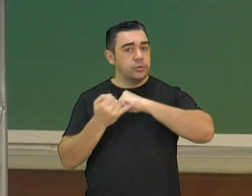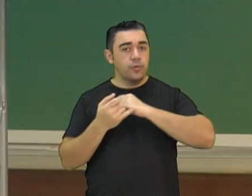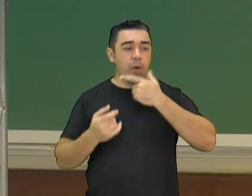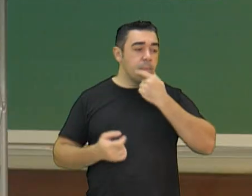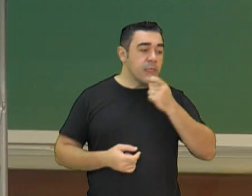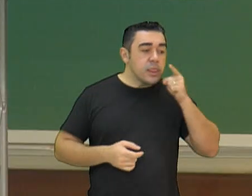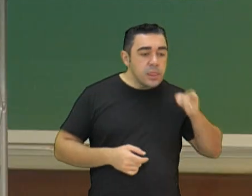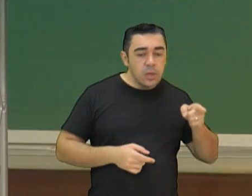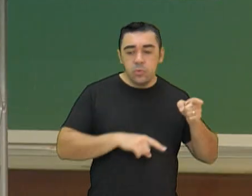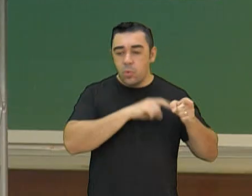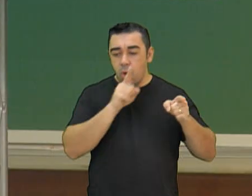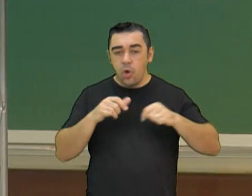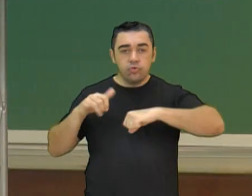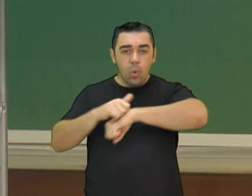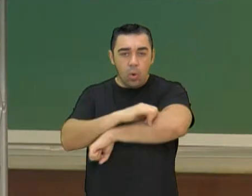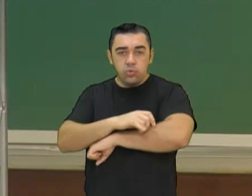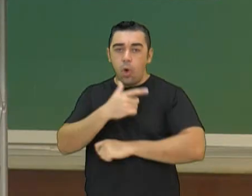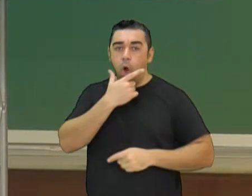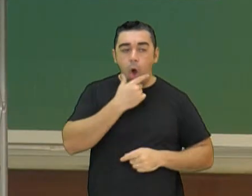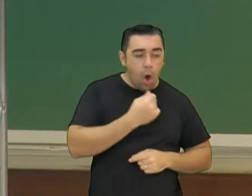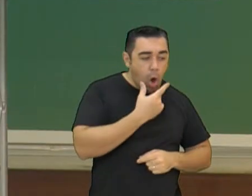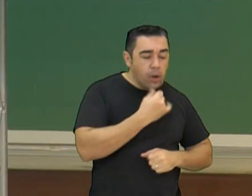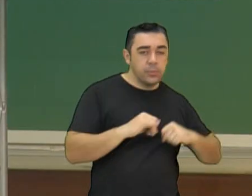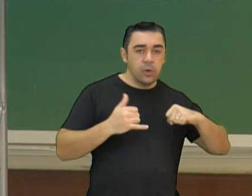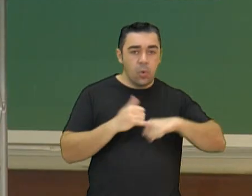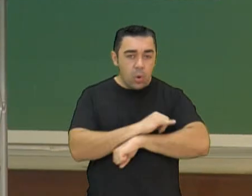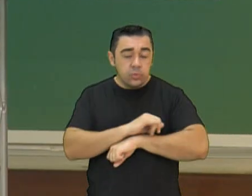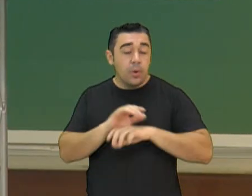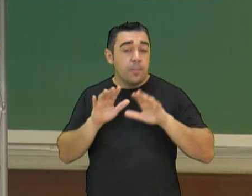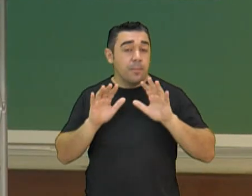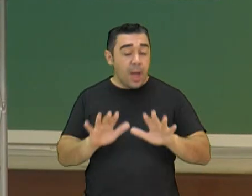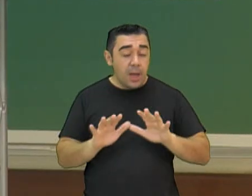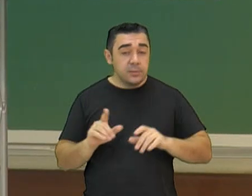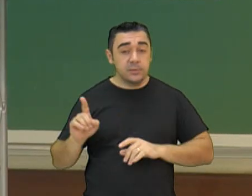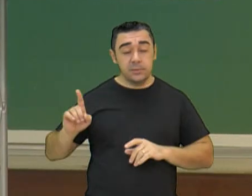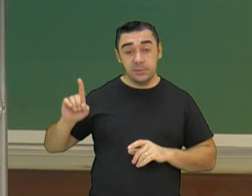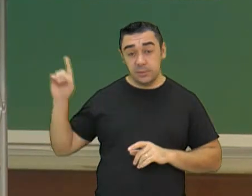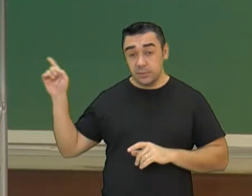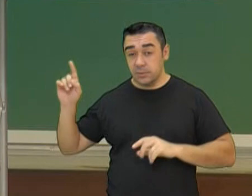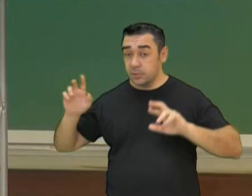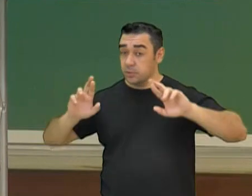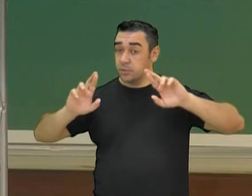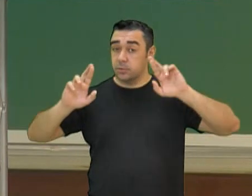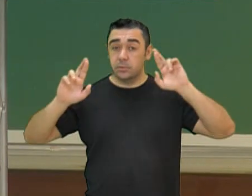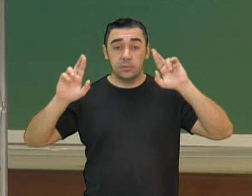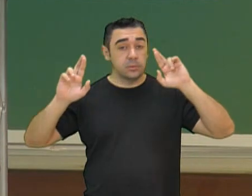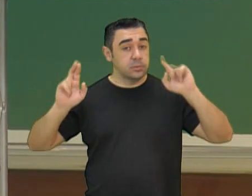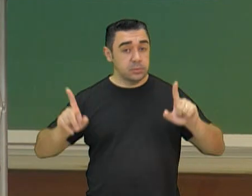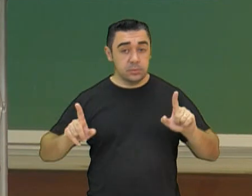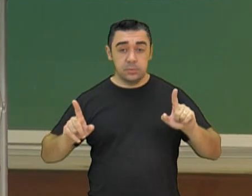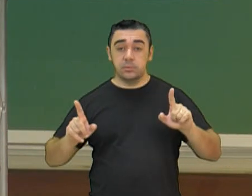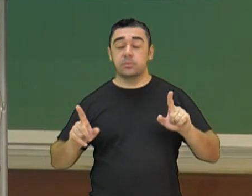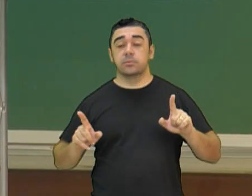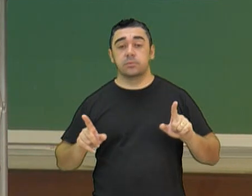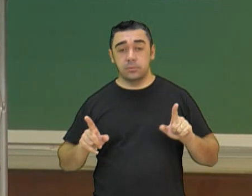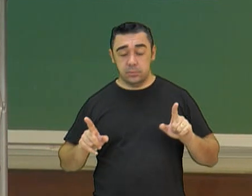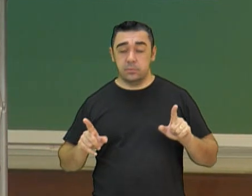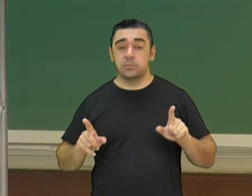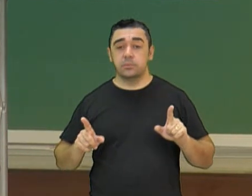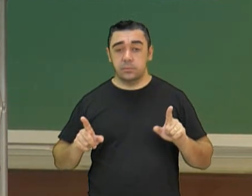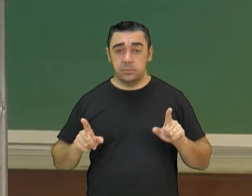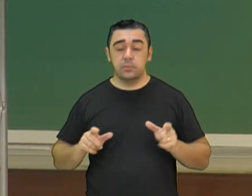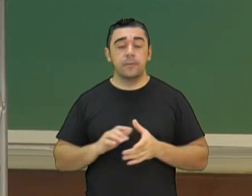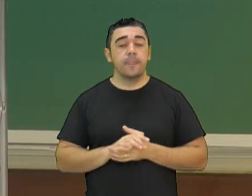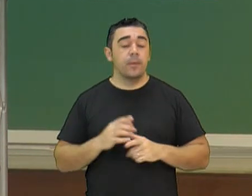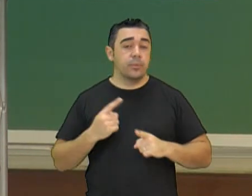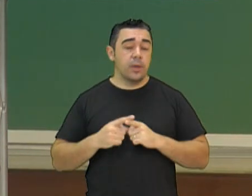menino gordo, o homem gordo, né? A mulher gorda, a menina gorda, enfim, adquirindo status de adjetivo. Só que nesse caso, eu